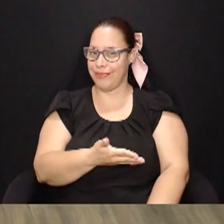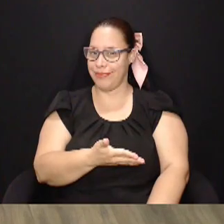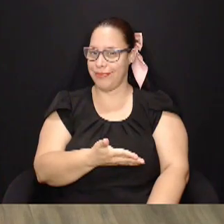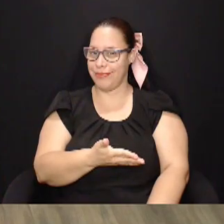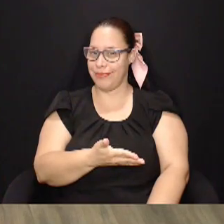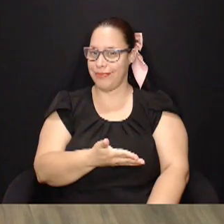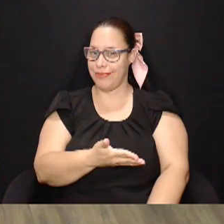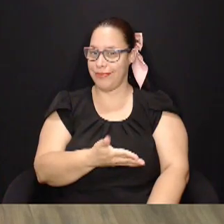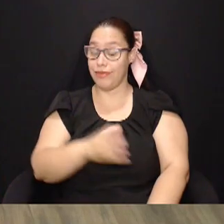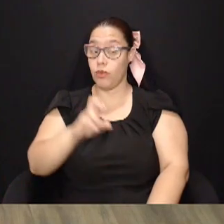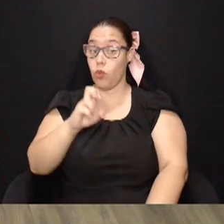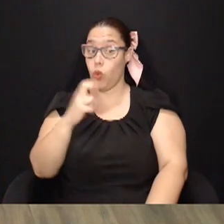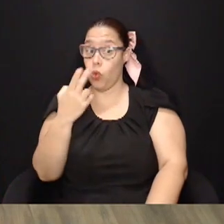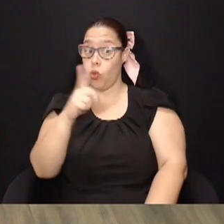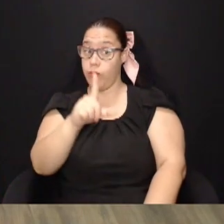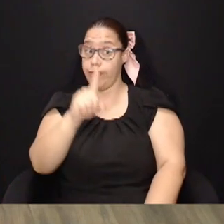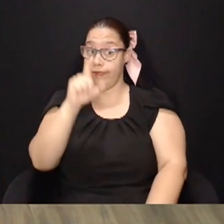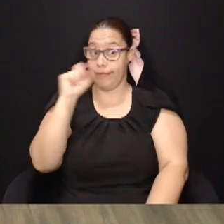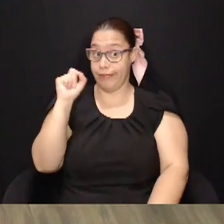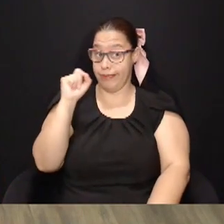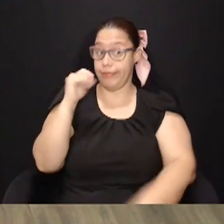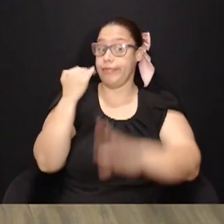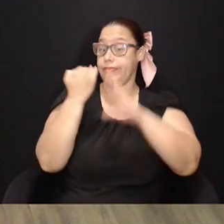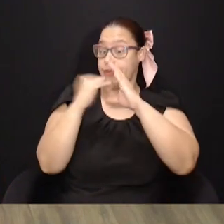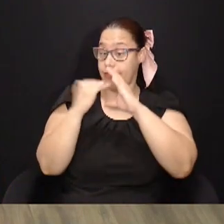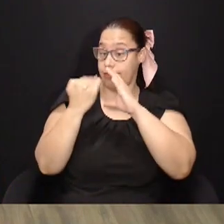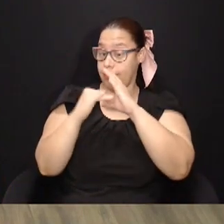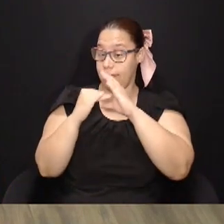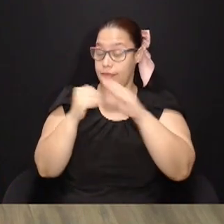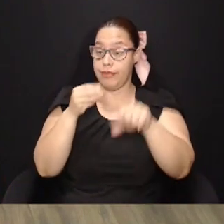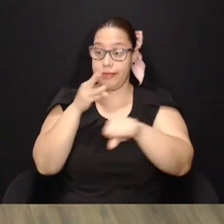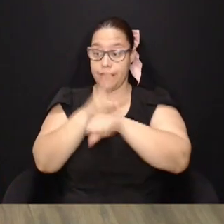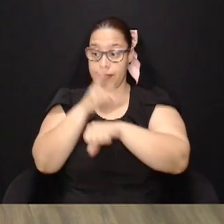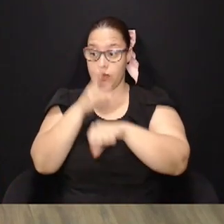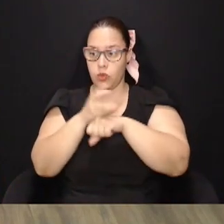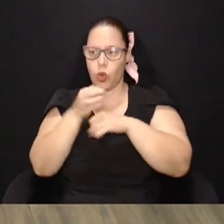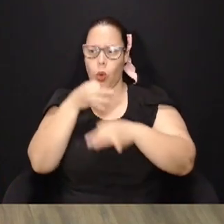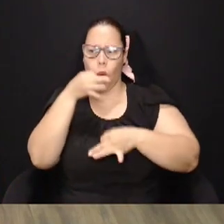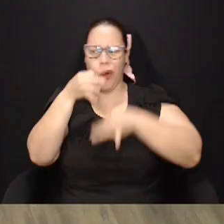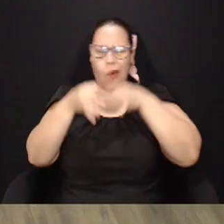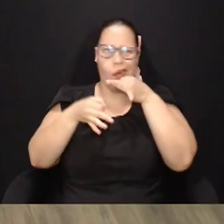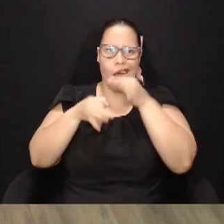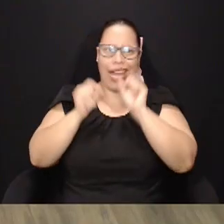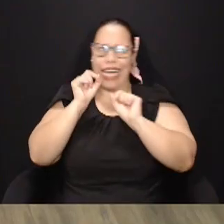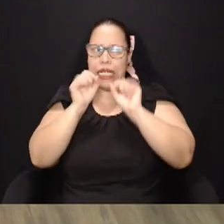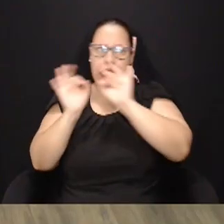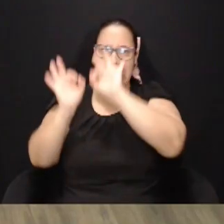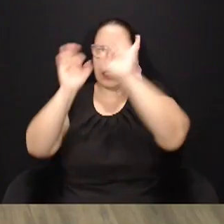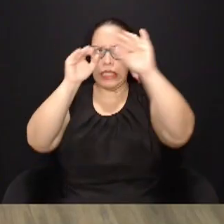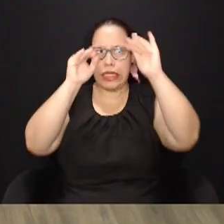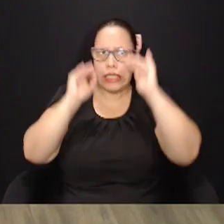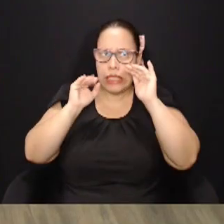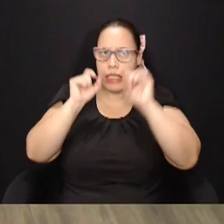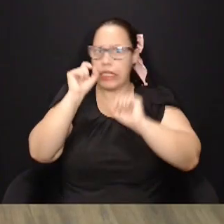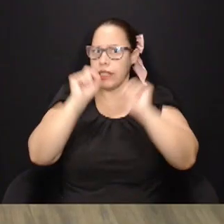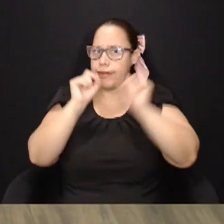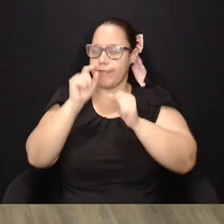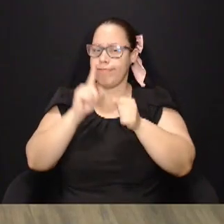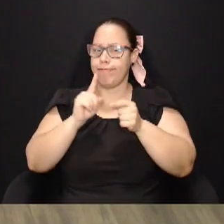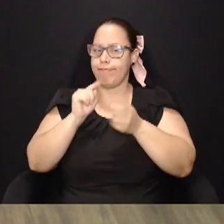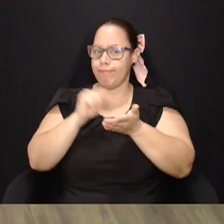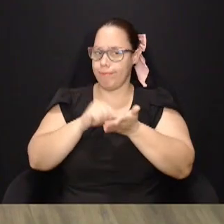978293776, ou você tem a opção de enviar o seu elogio, uma crítica construtiva, o que você quer assistir aqui no